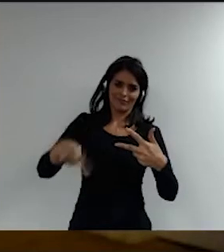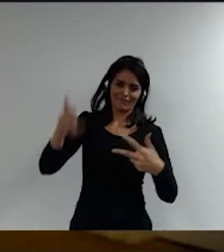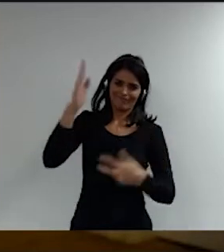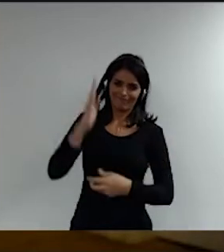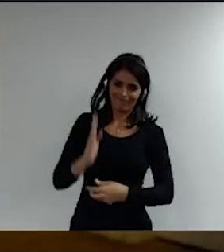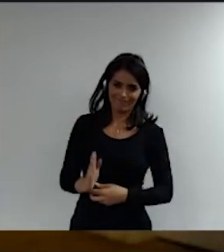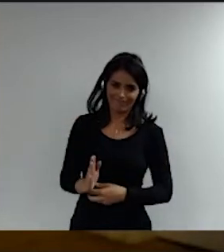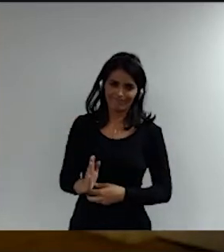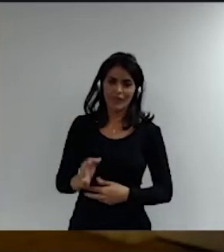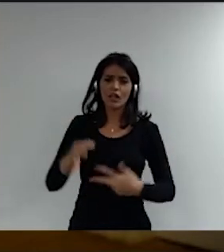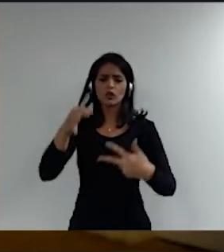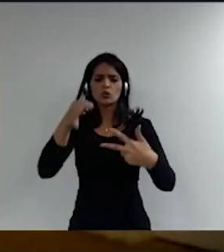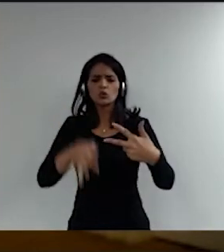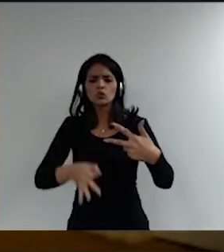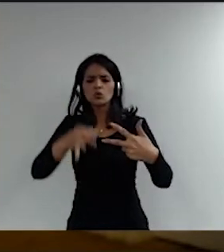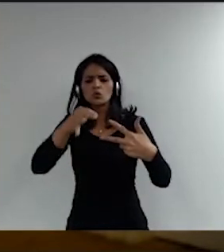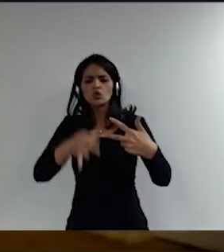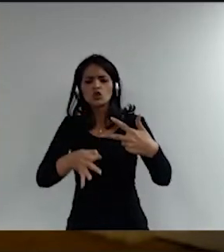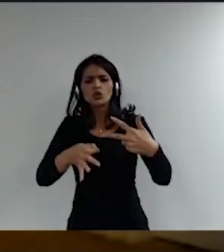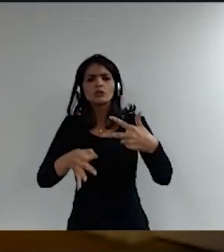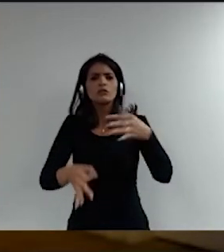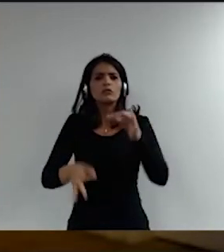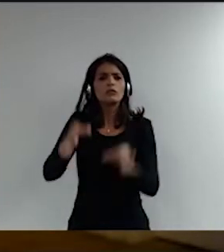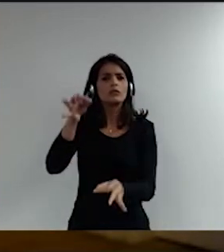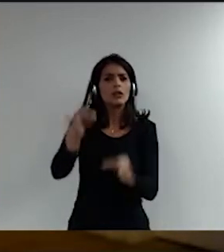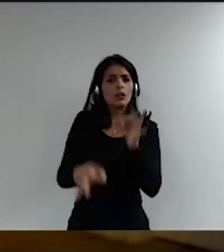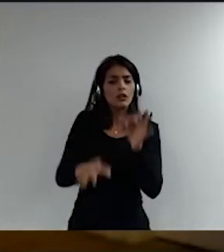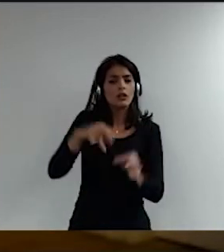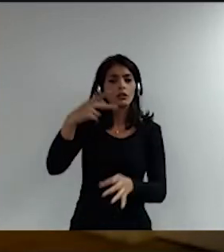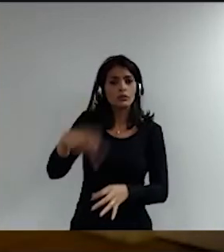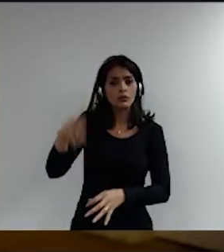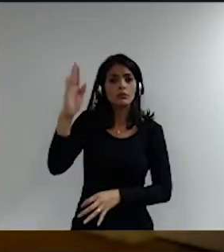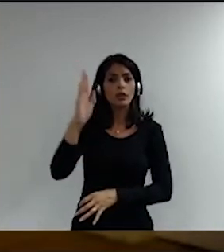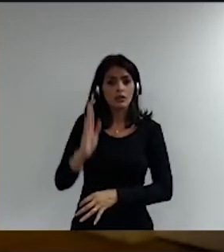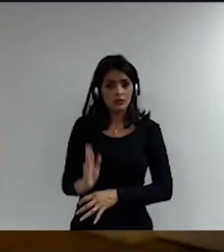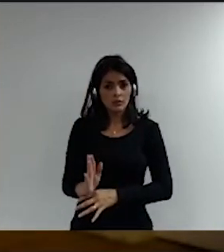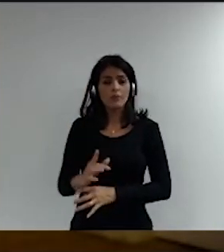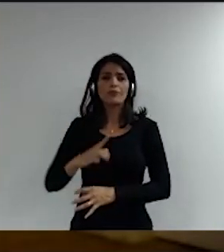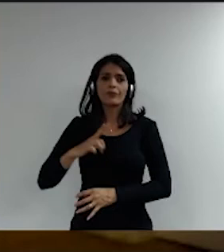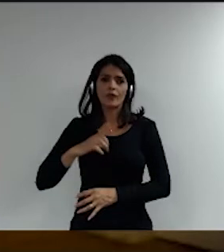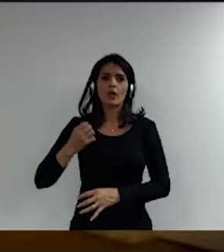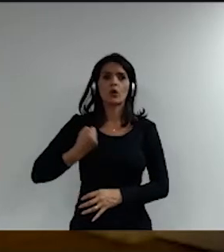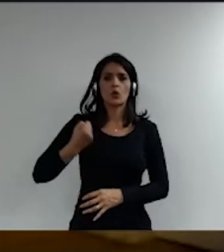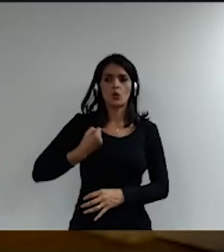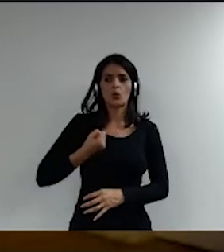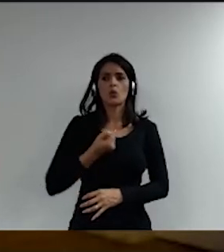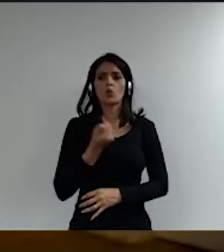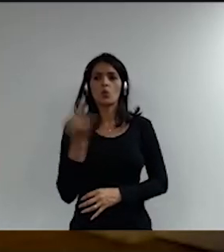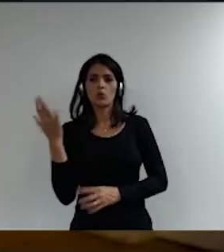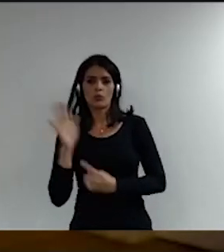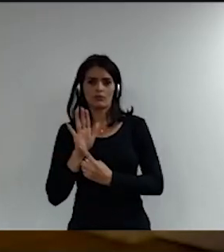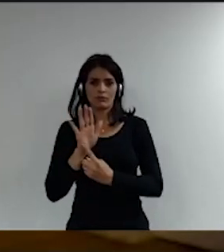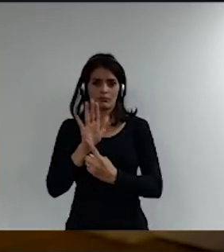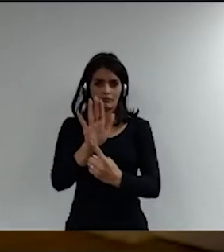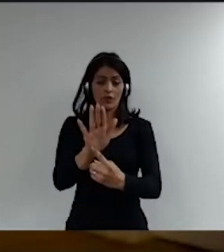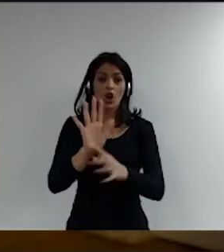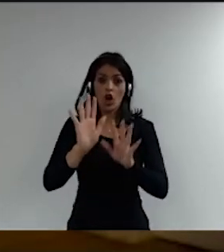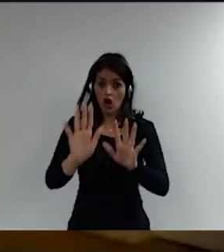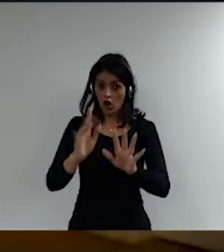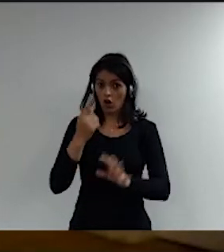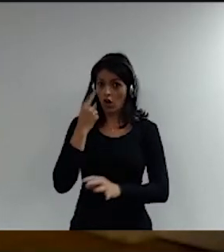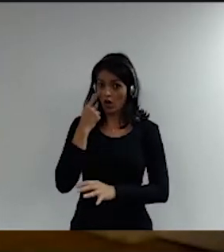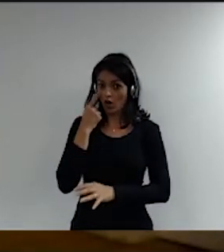E essa justiça, eu tenho os números aqui, para os senhores terem uma